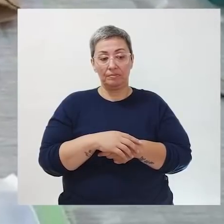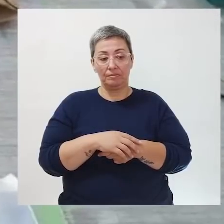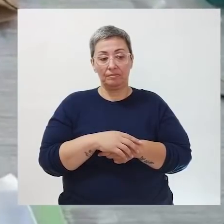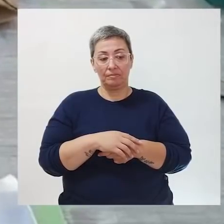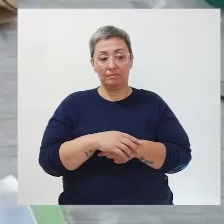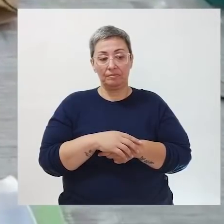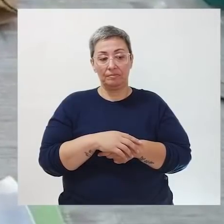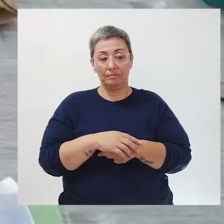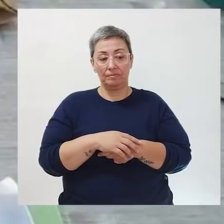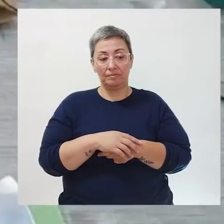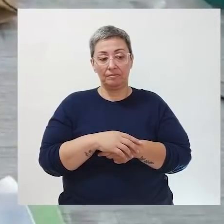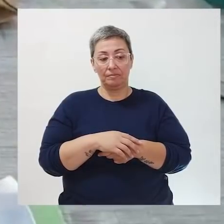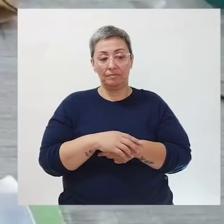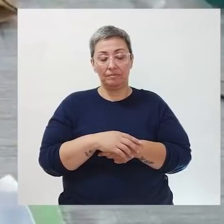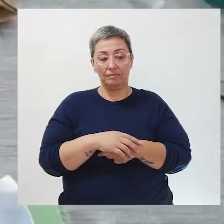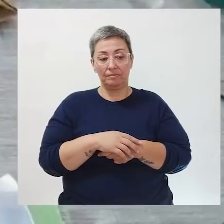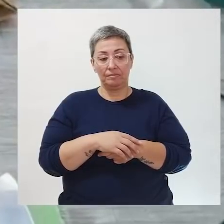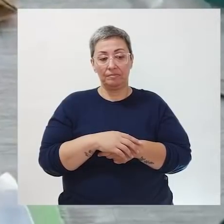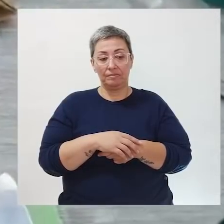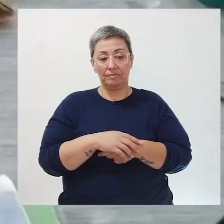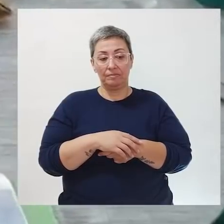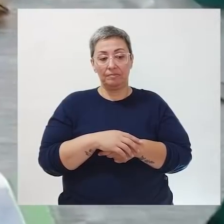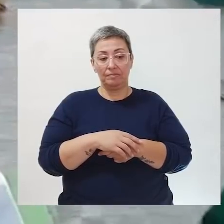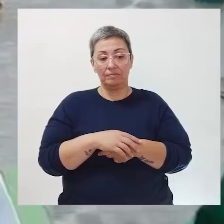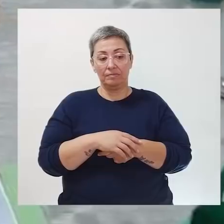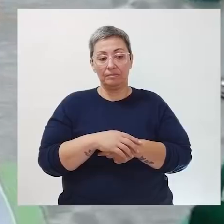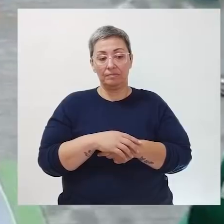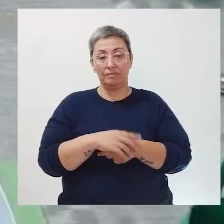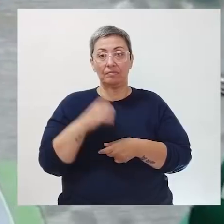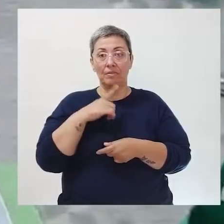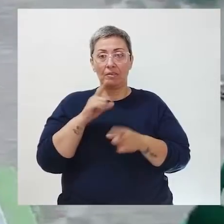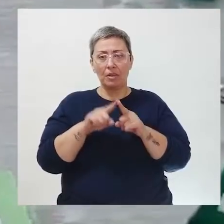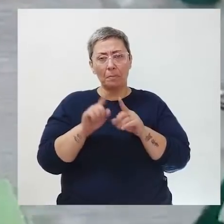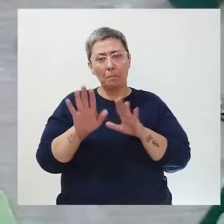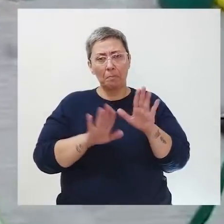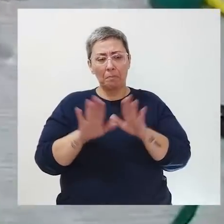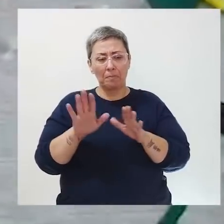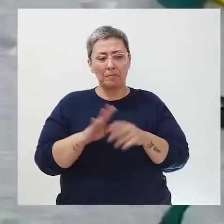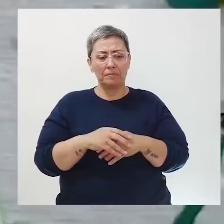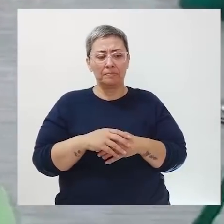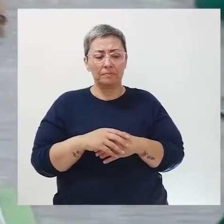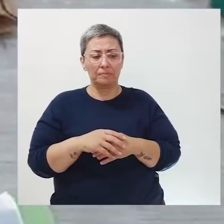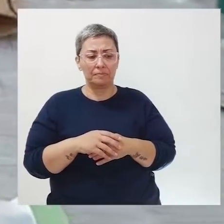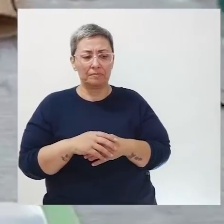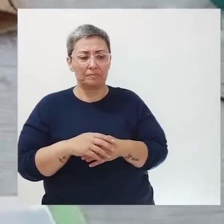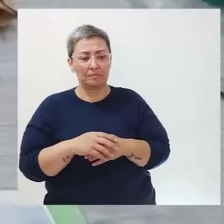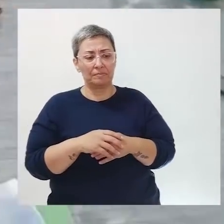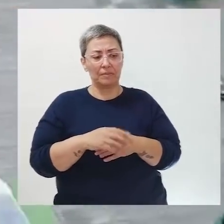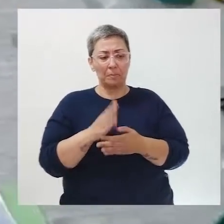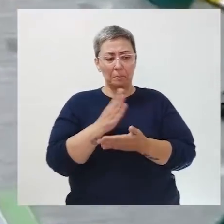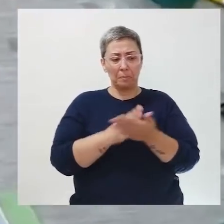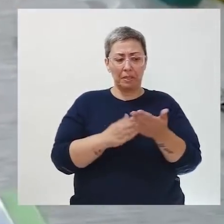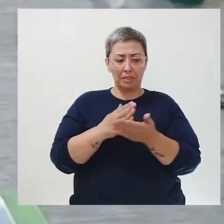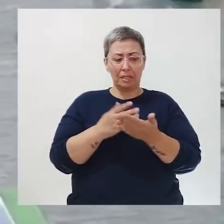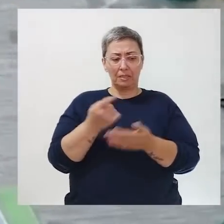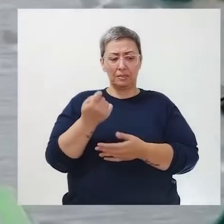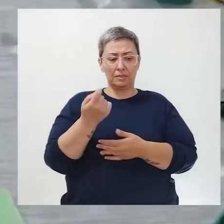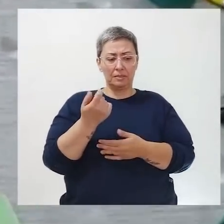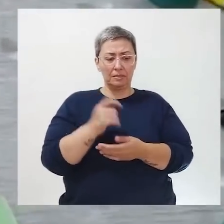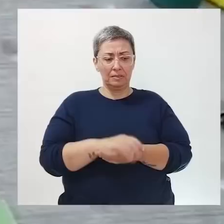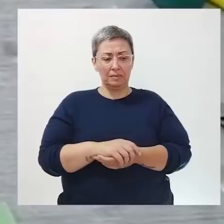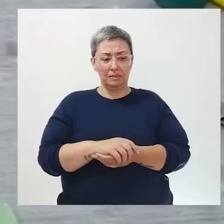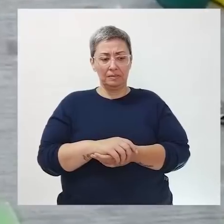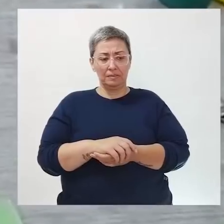2 e o terceiro daqui. Aí a mamãe medir mais ou menos aqui no meio, ó,